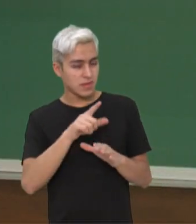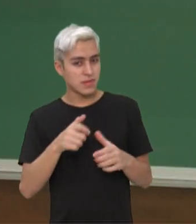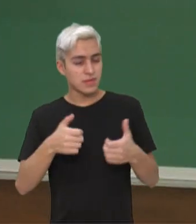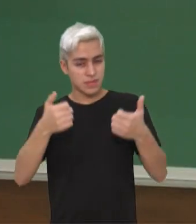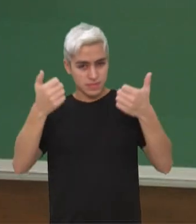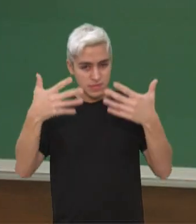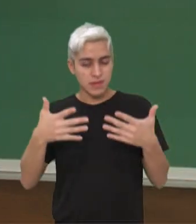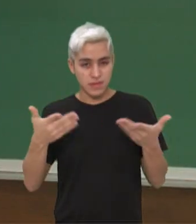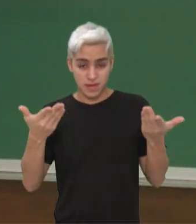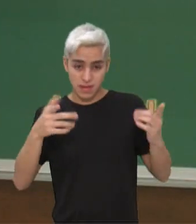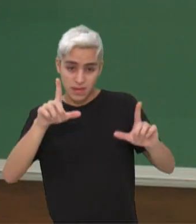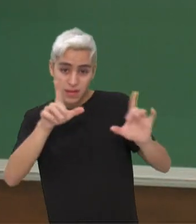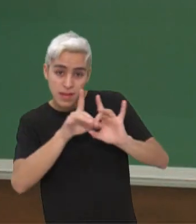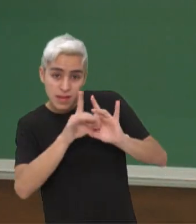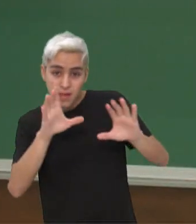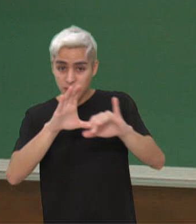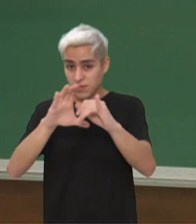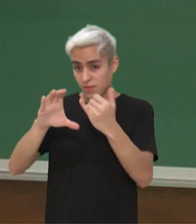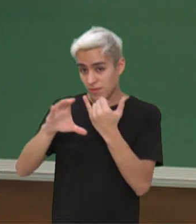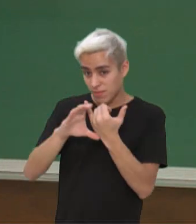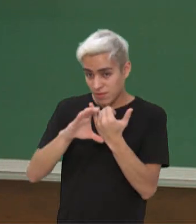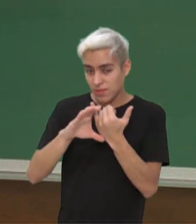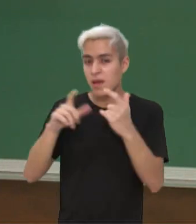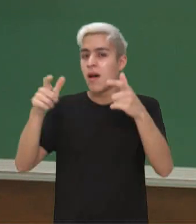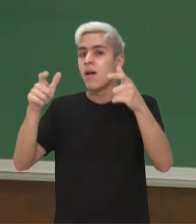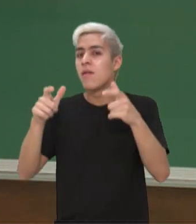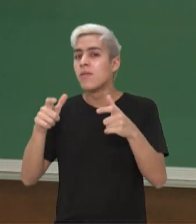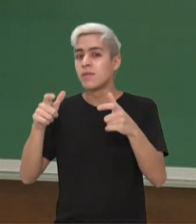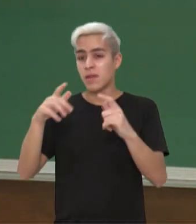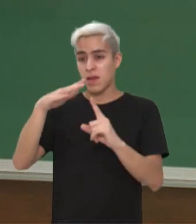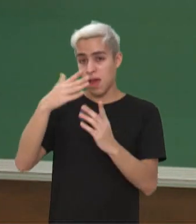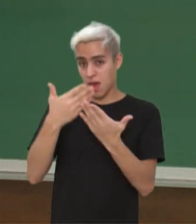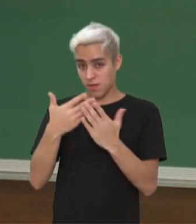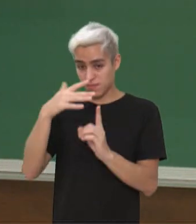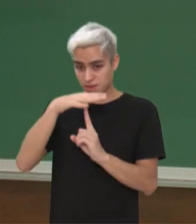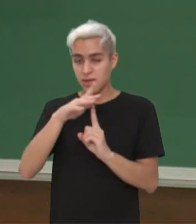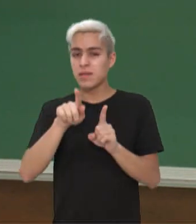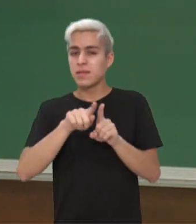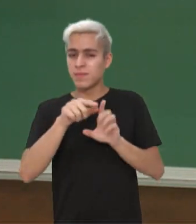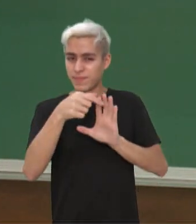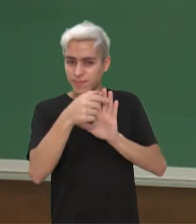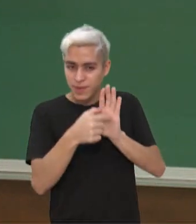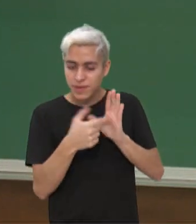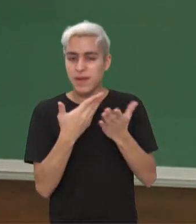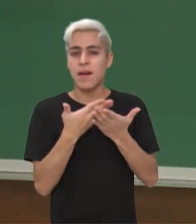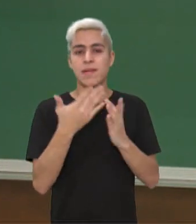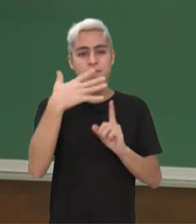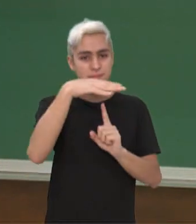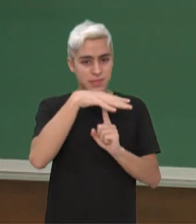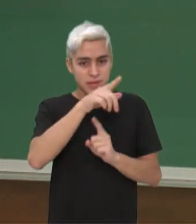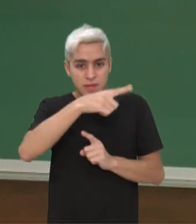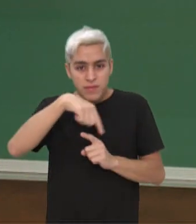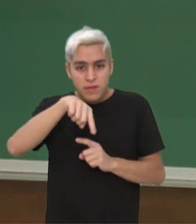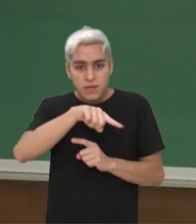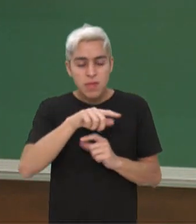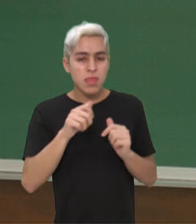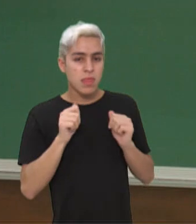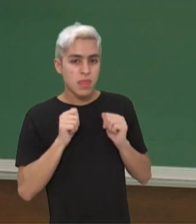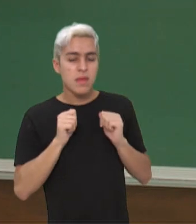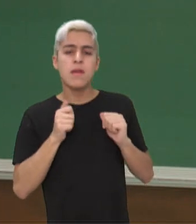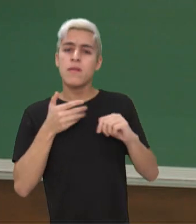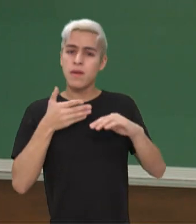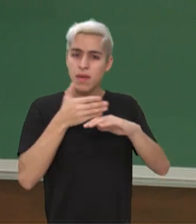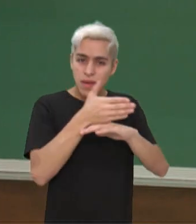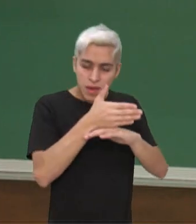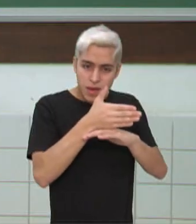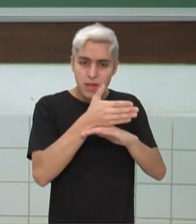TV aberta, no YouTube, no canal Aula Paraná, no aplicativo Aula Paraná, e não deixe de acessar a sala do Google,